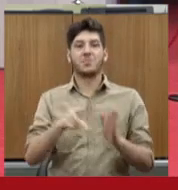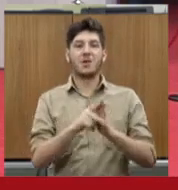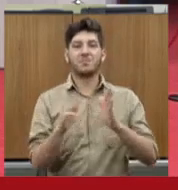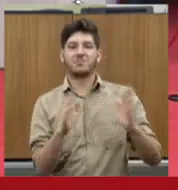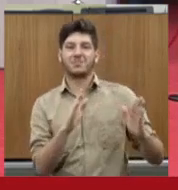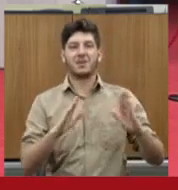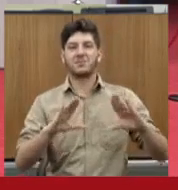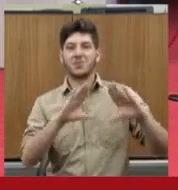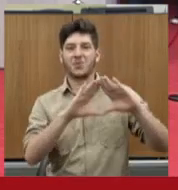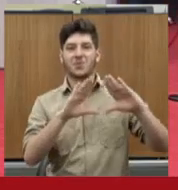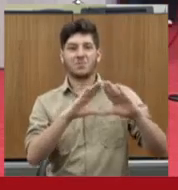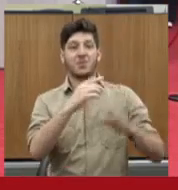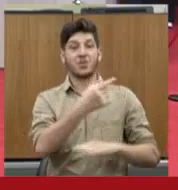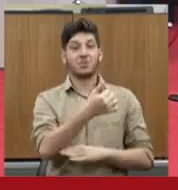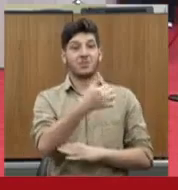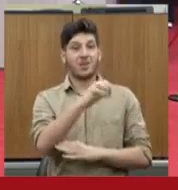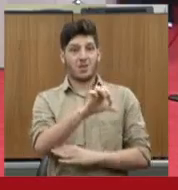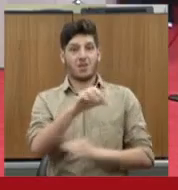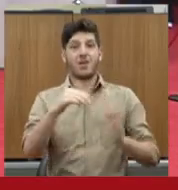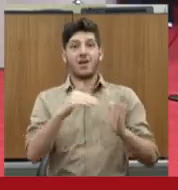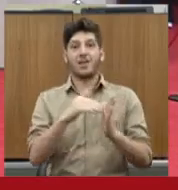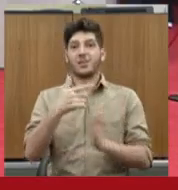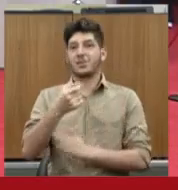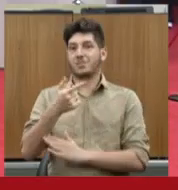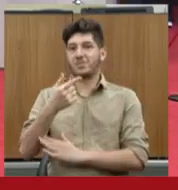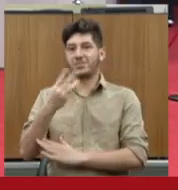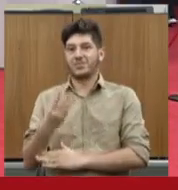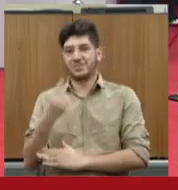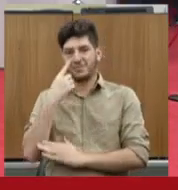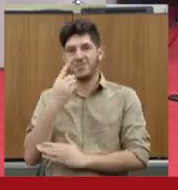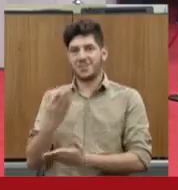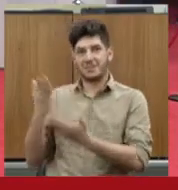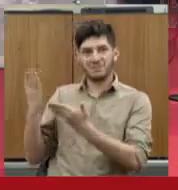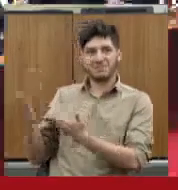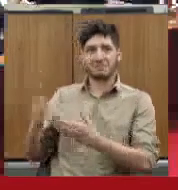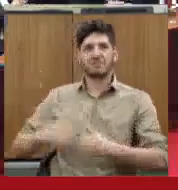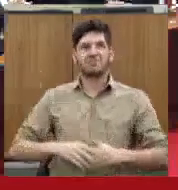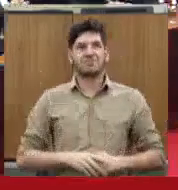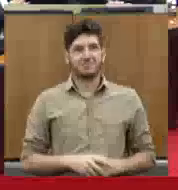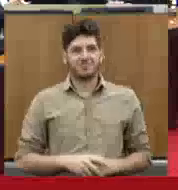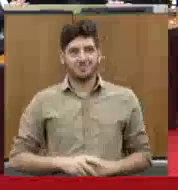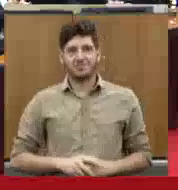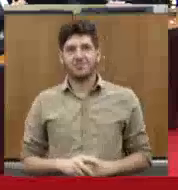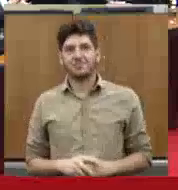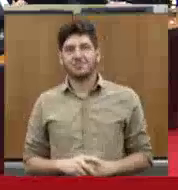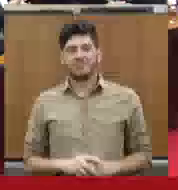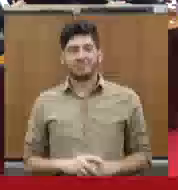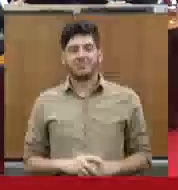2019 a 2023.